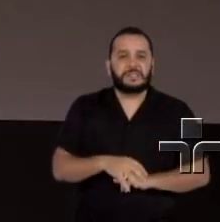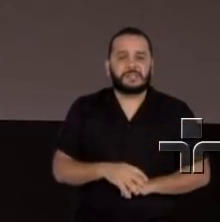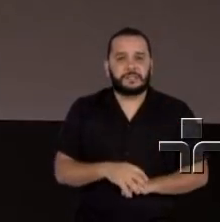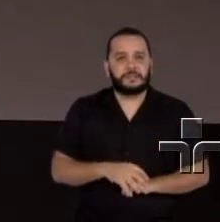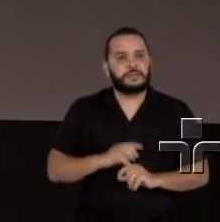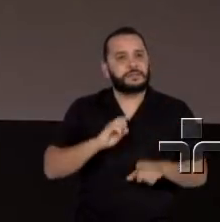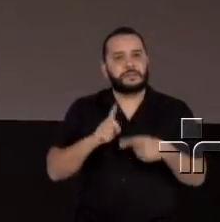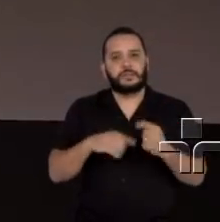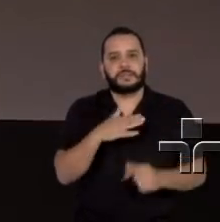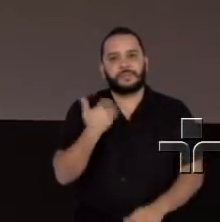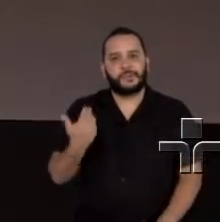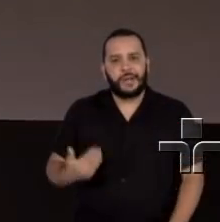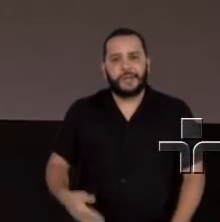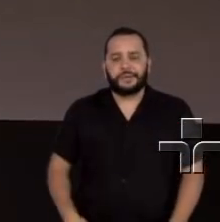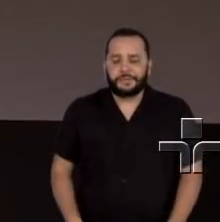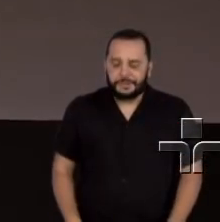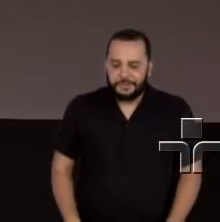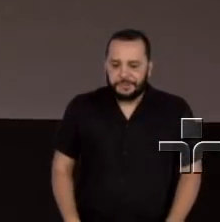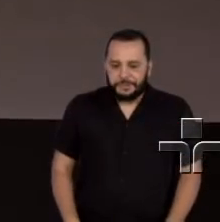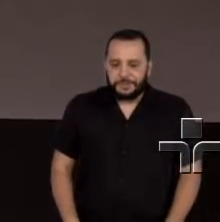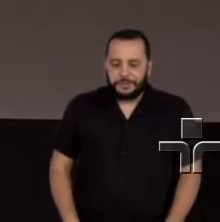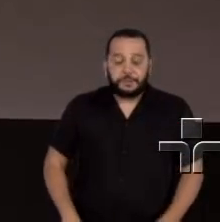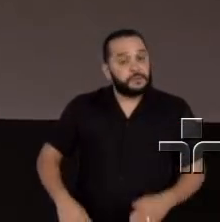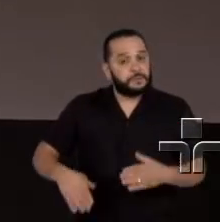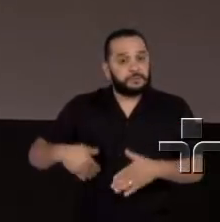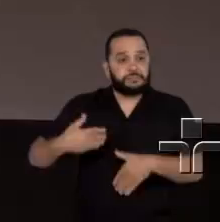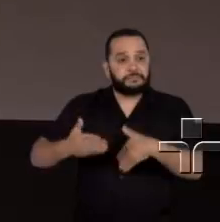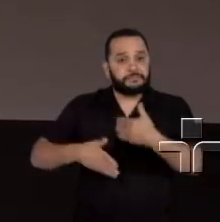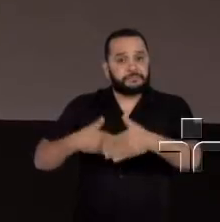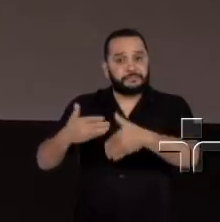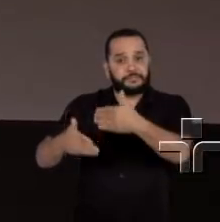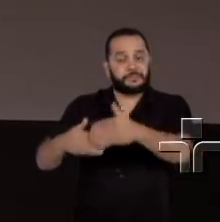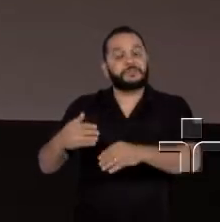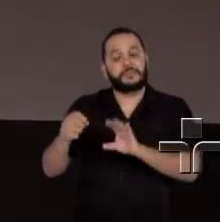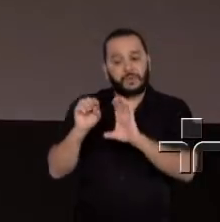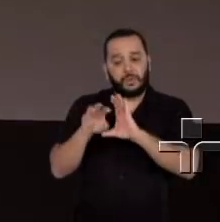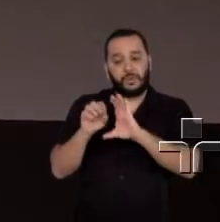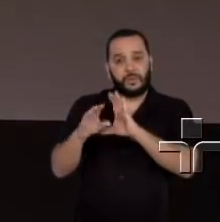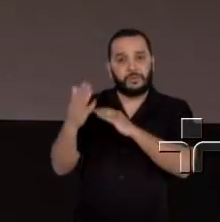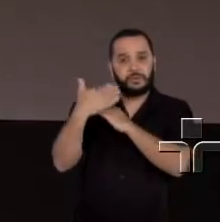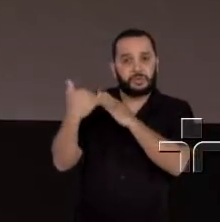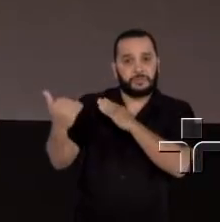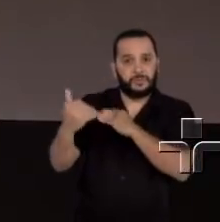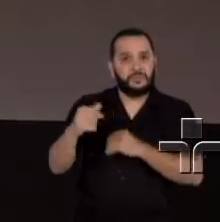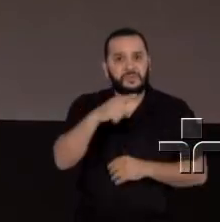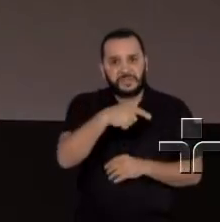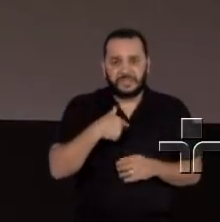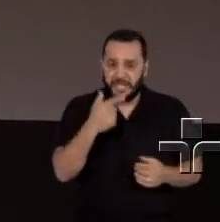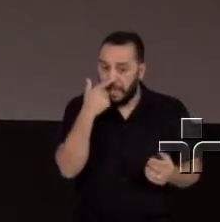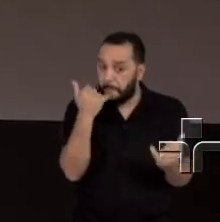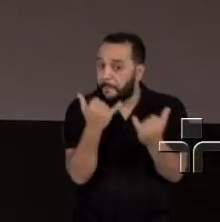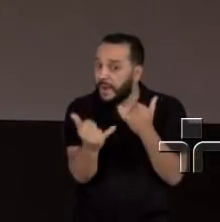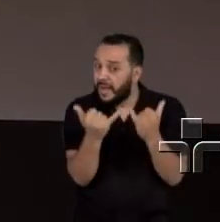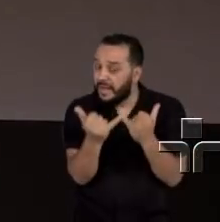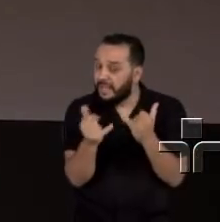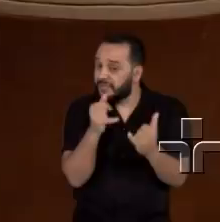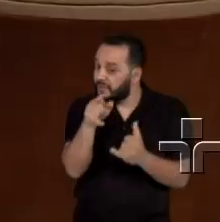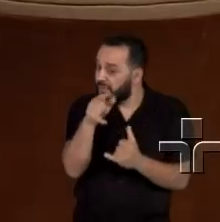ela morreu. E aí, passado um tempo, falaram, a Globo me chama e fala, você é parecida com a Yara,